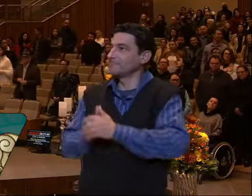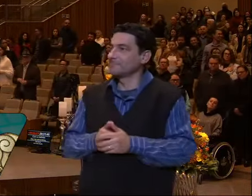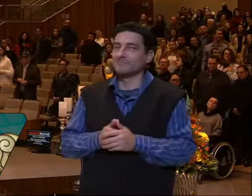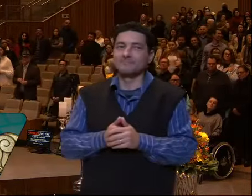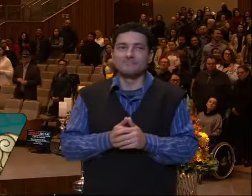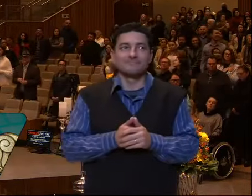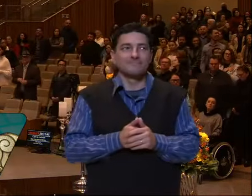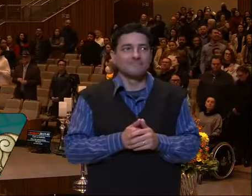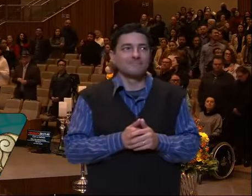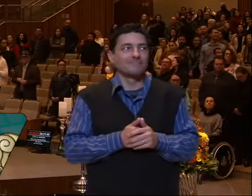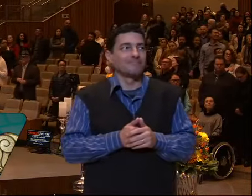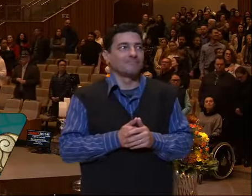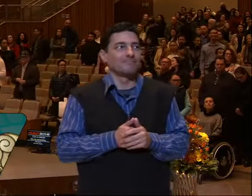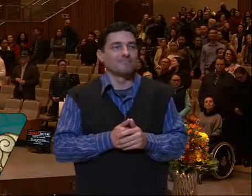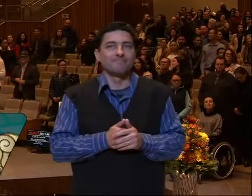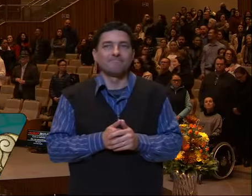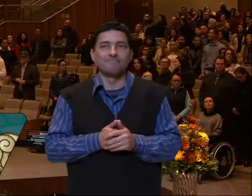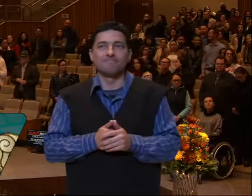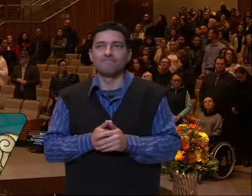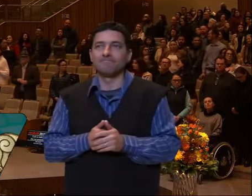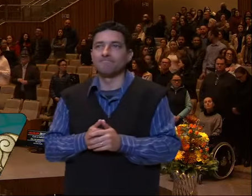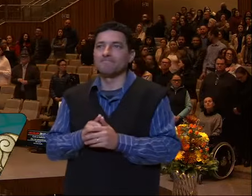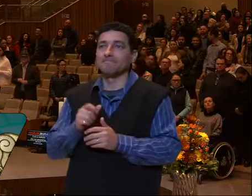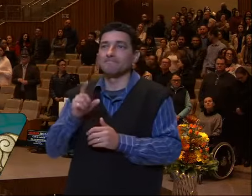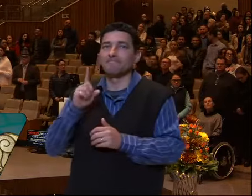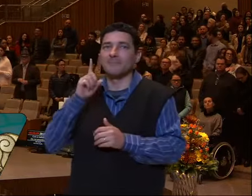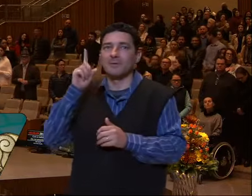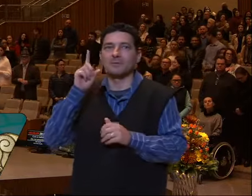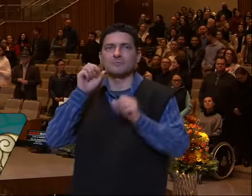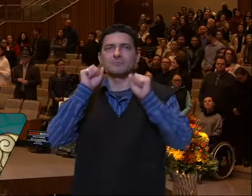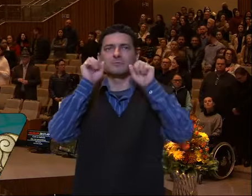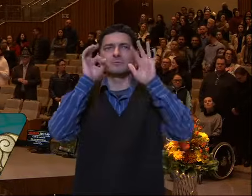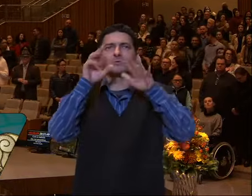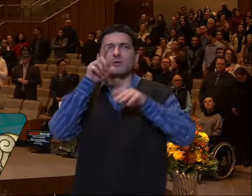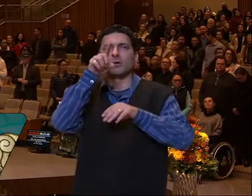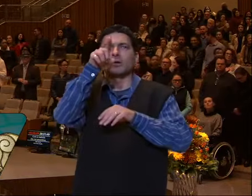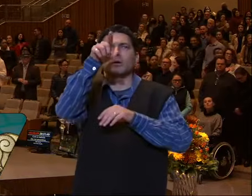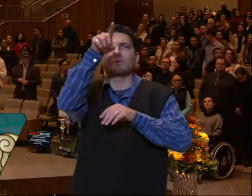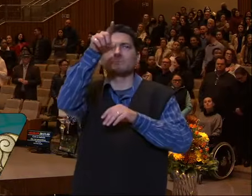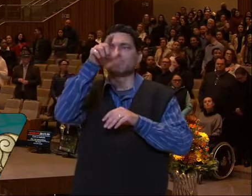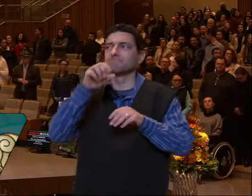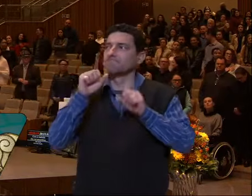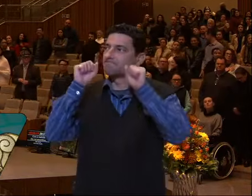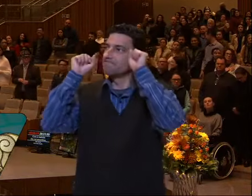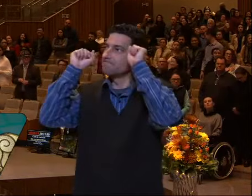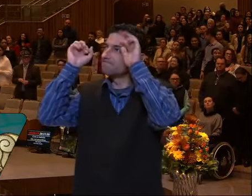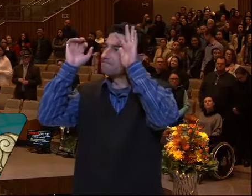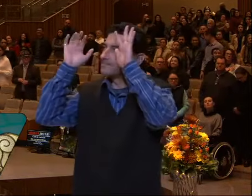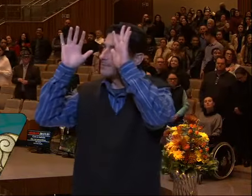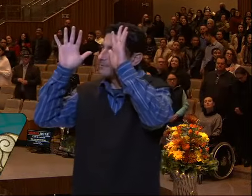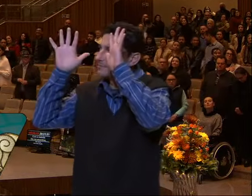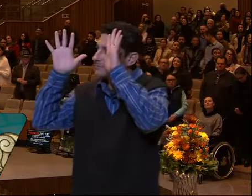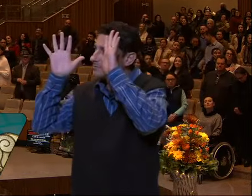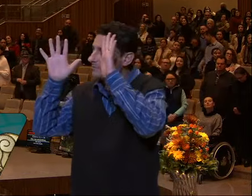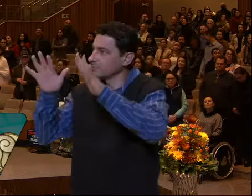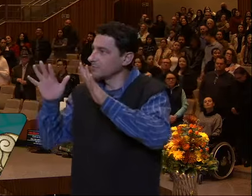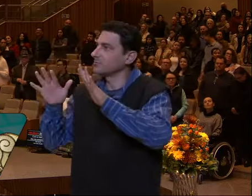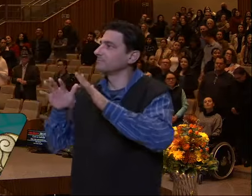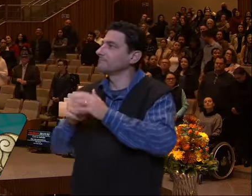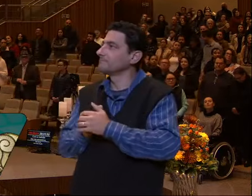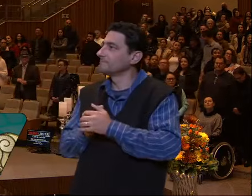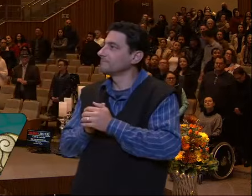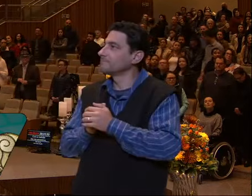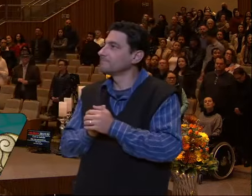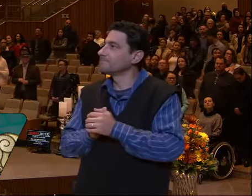Deus te abençoe lá atrás. Deus te abençoe lá no fundo. Aqui, Deus abençoe, Deus abençoe, Deus abençoe, Deus abençoe,